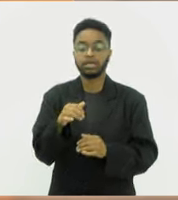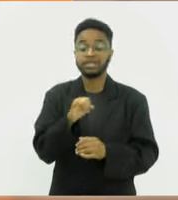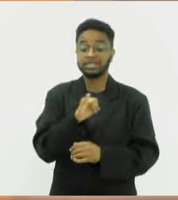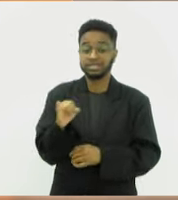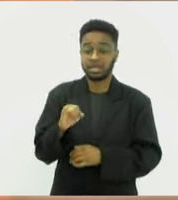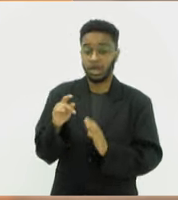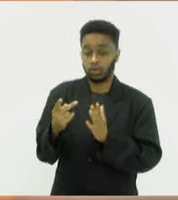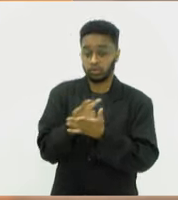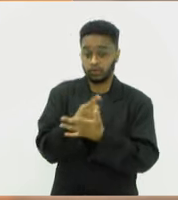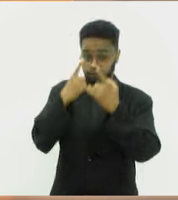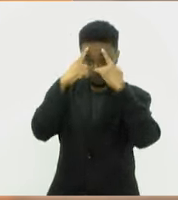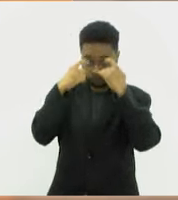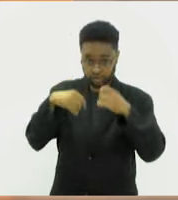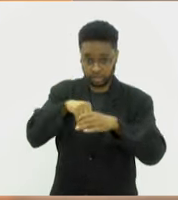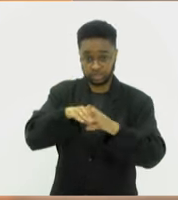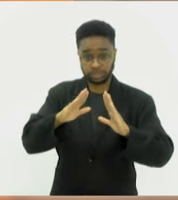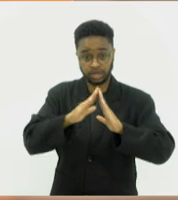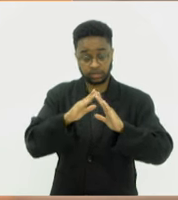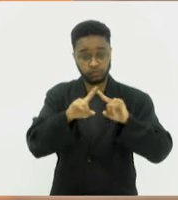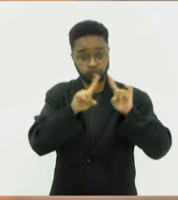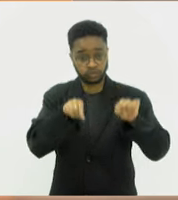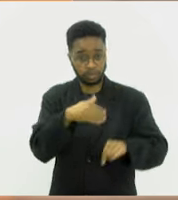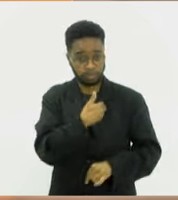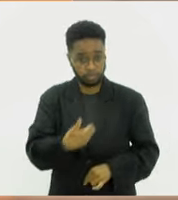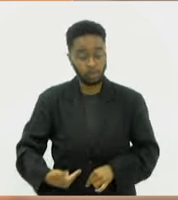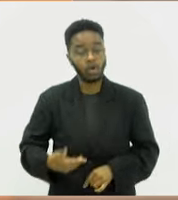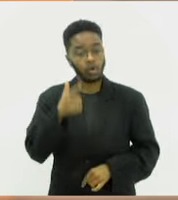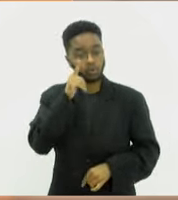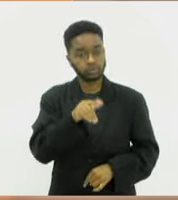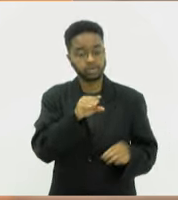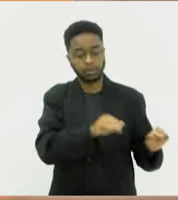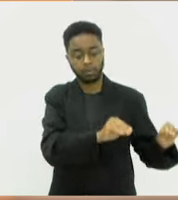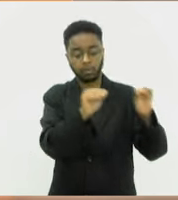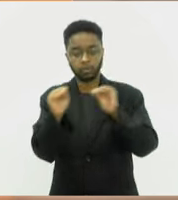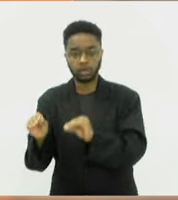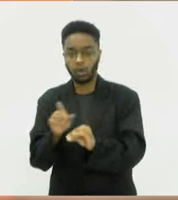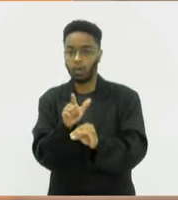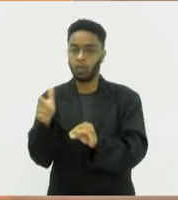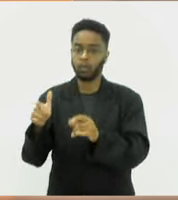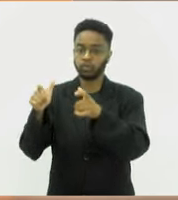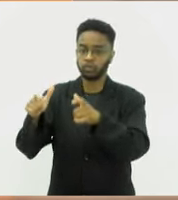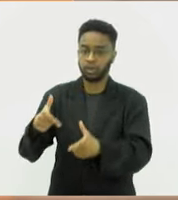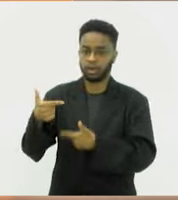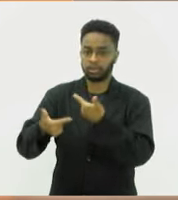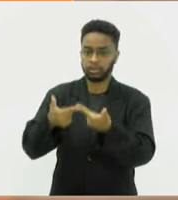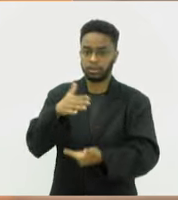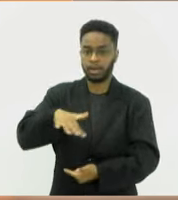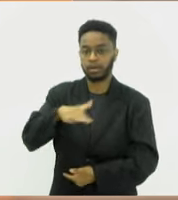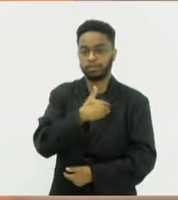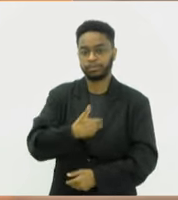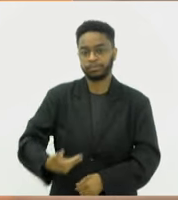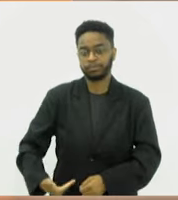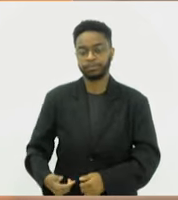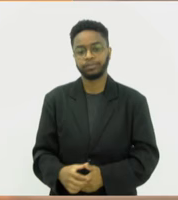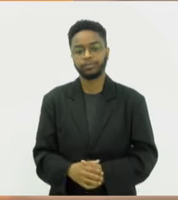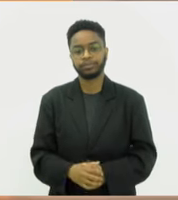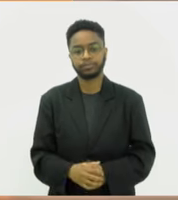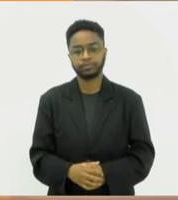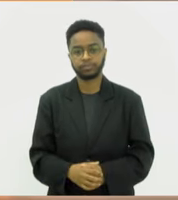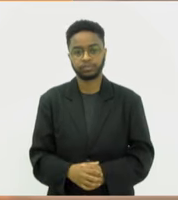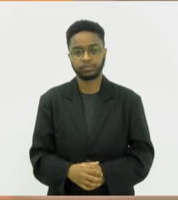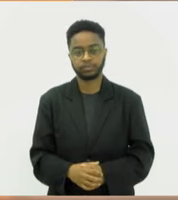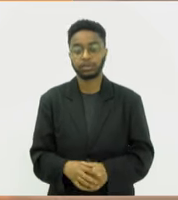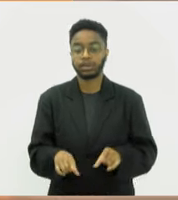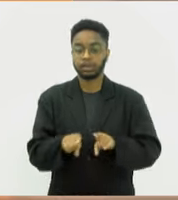violência doméstica e familiar o direito à transferência para outra unidade de serviço público. Ainda